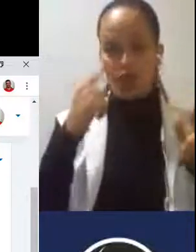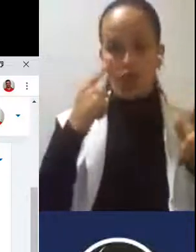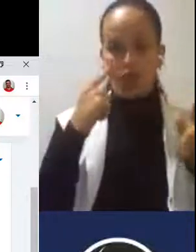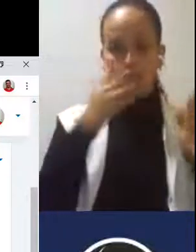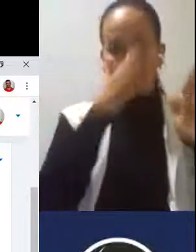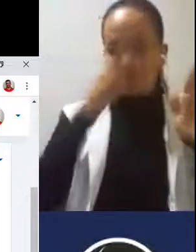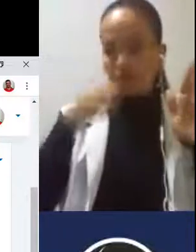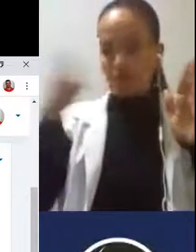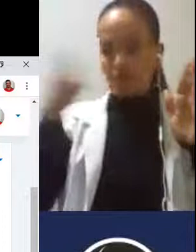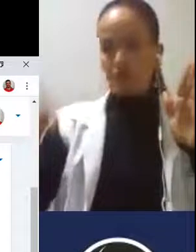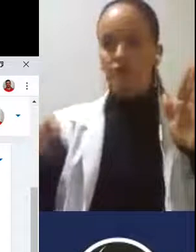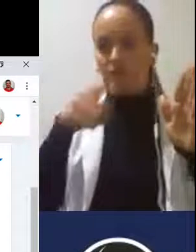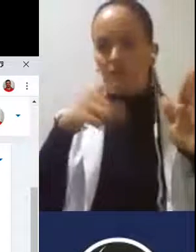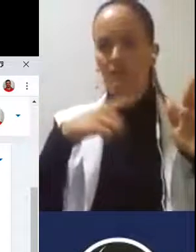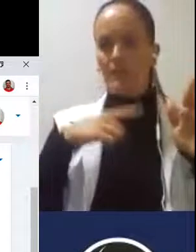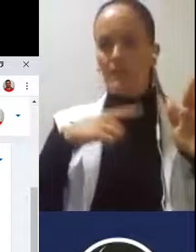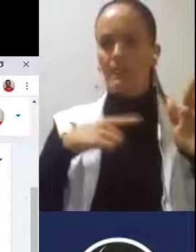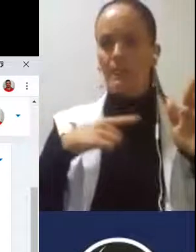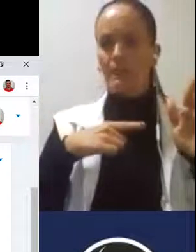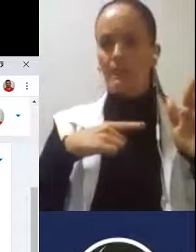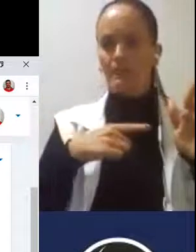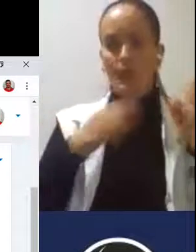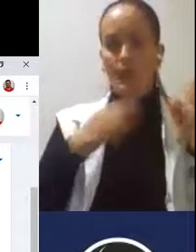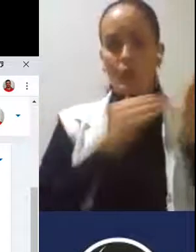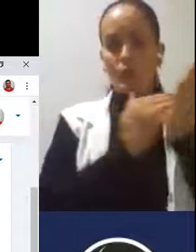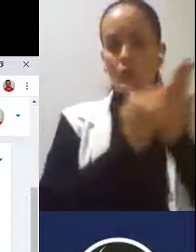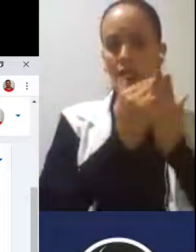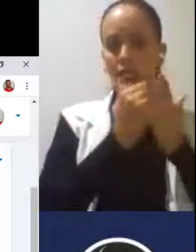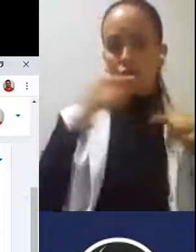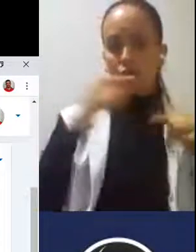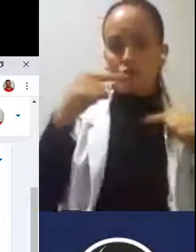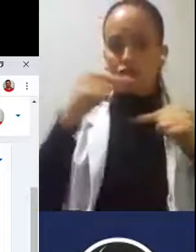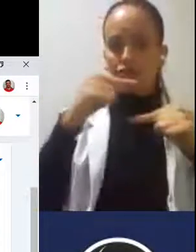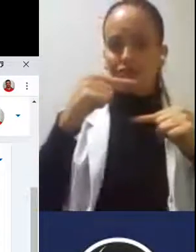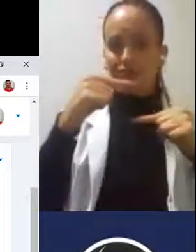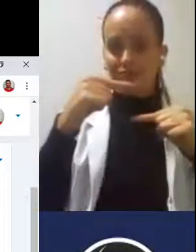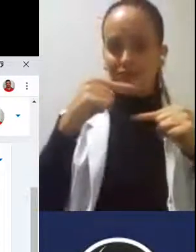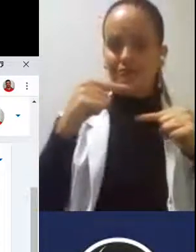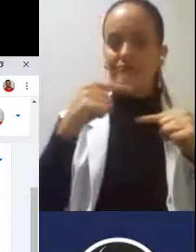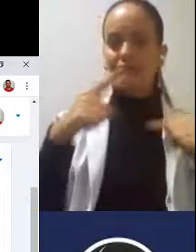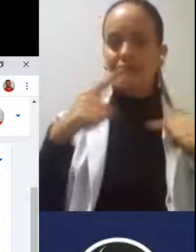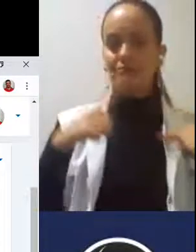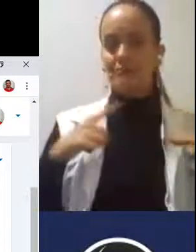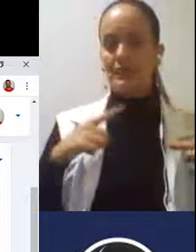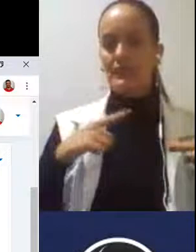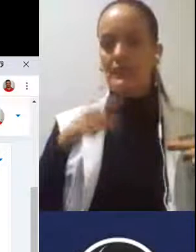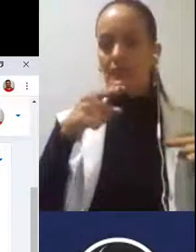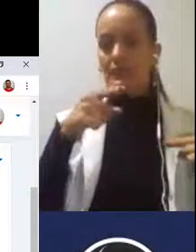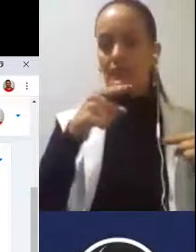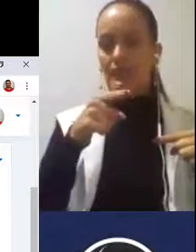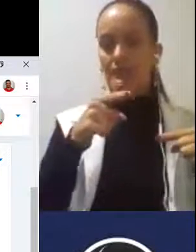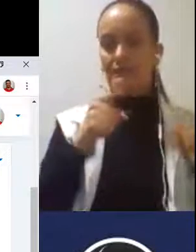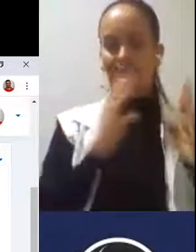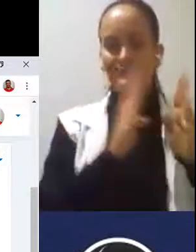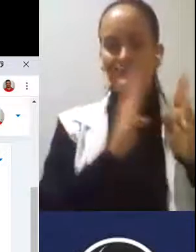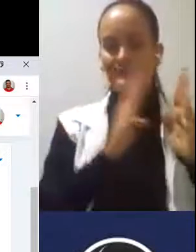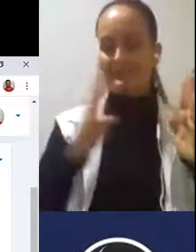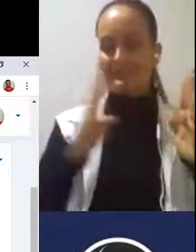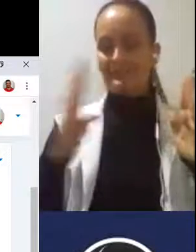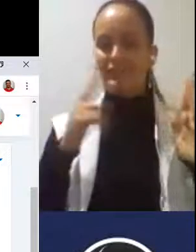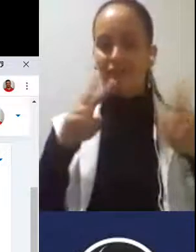aqui tem uma rede, né, a rede de distribuição, que no caso é o que vai fornecer o potencial. E aqui a gente tem o que? As residências. Então,